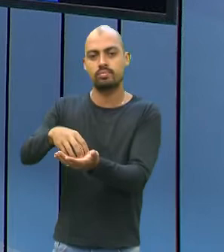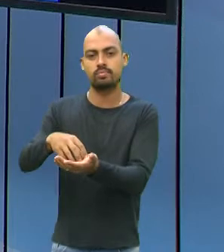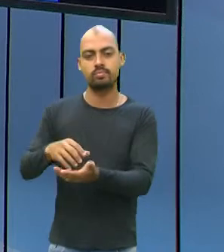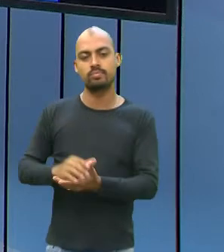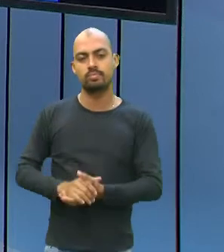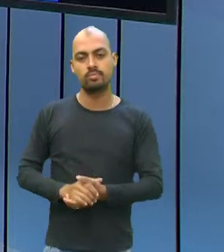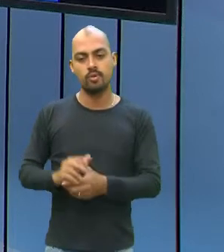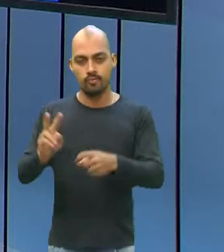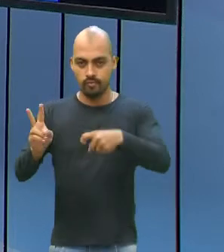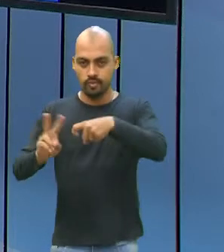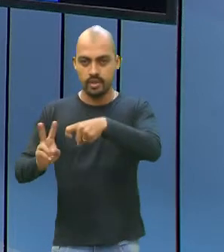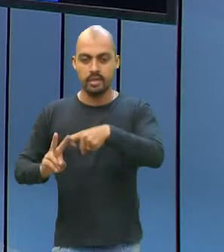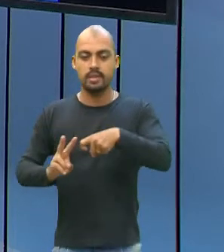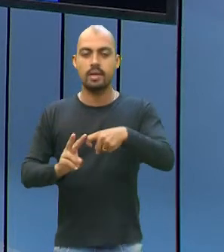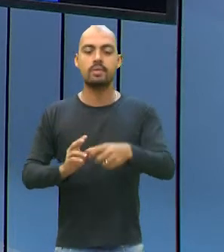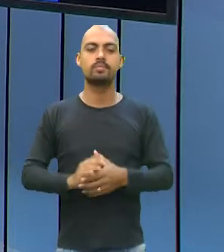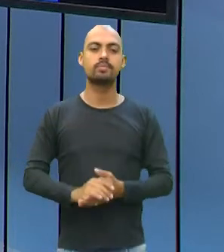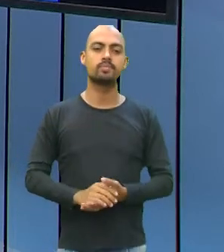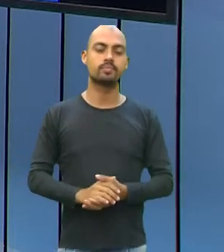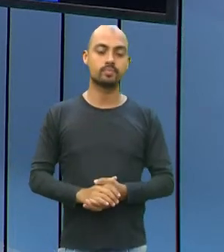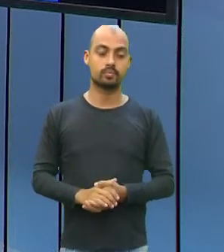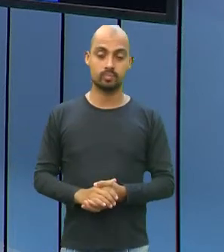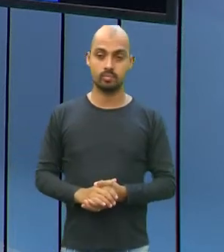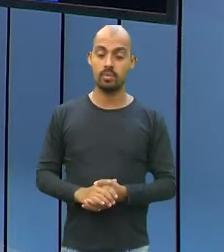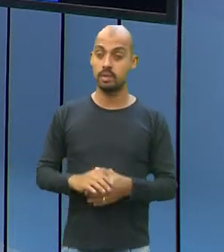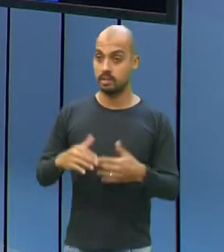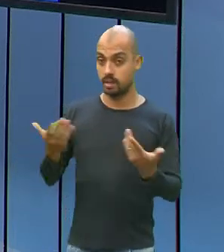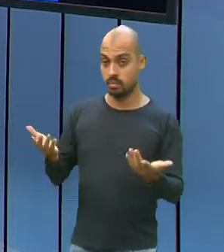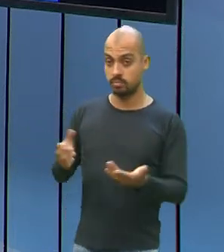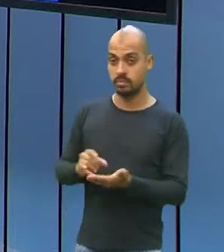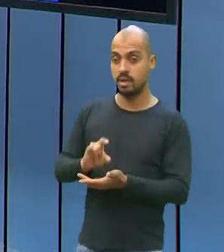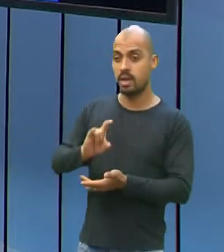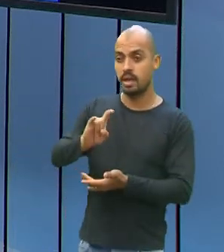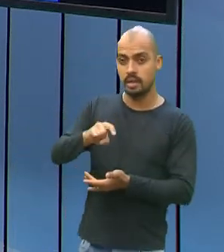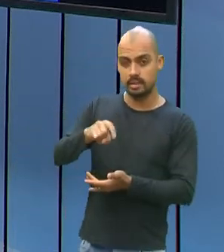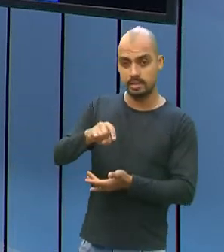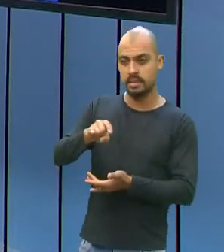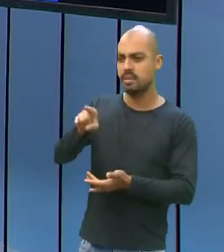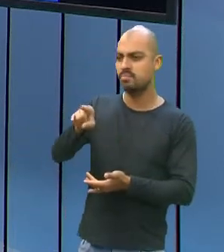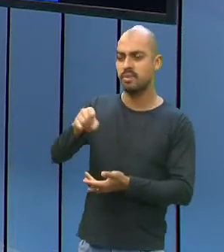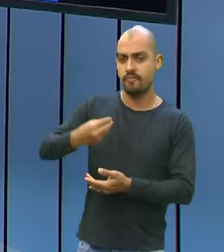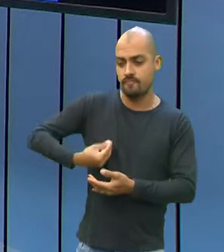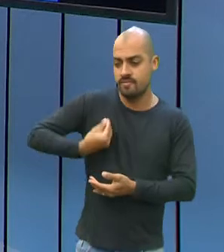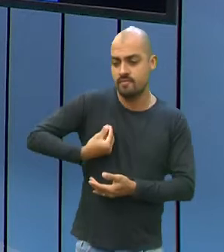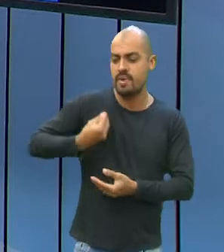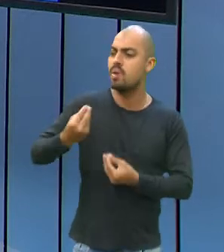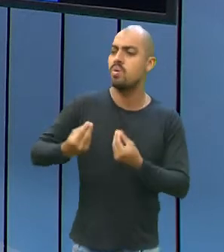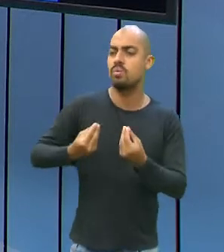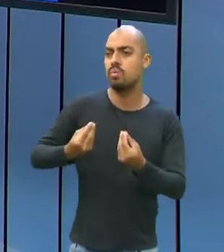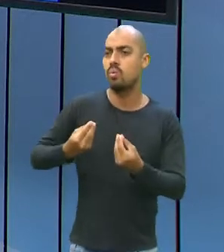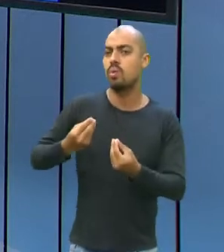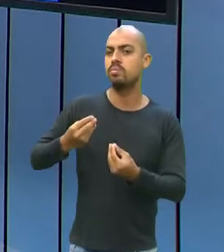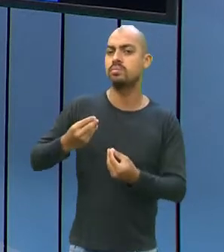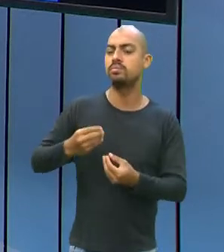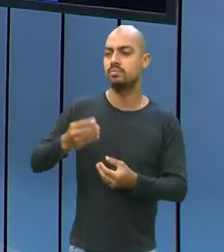UFMT, no centro veterinário, no hospital. E no caso da anta, ela sobreviveu? Qual foi o